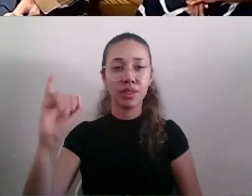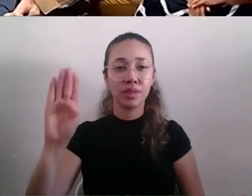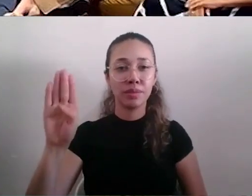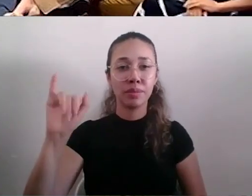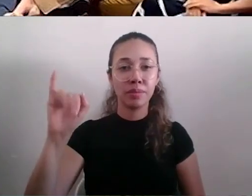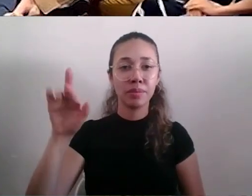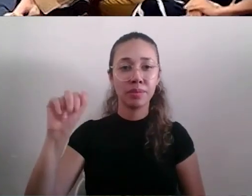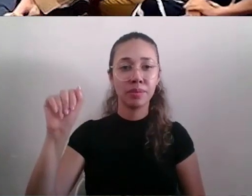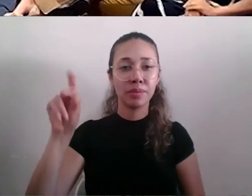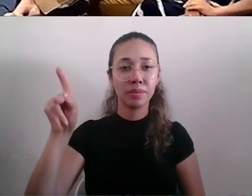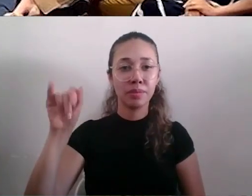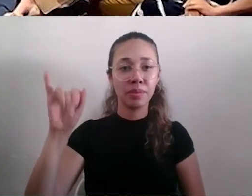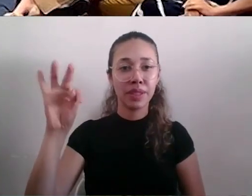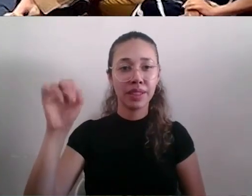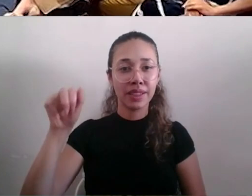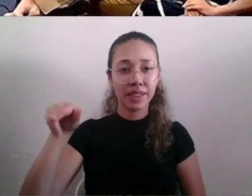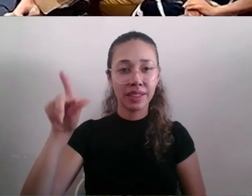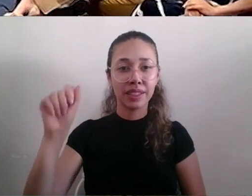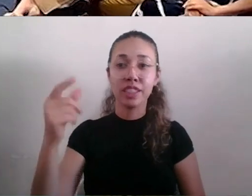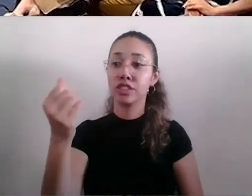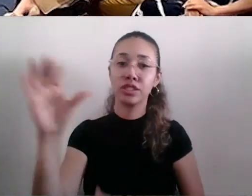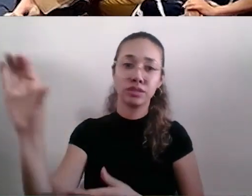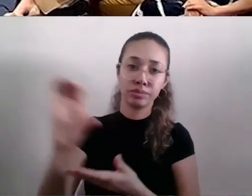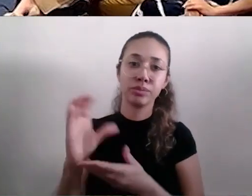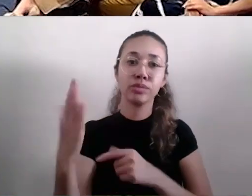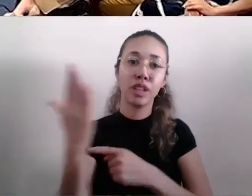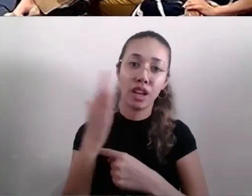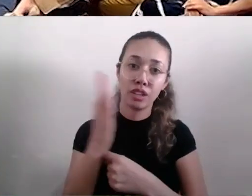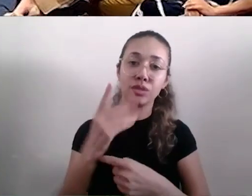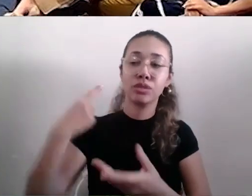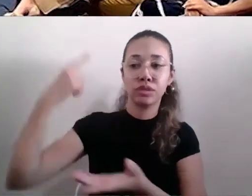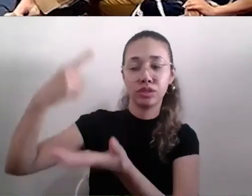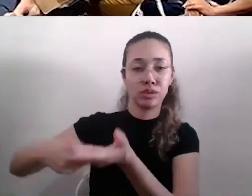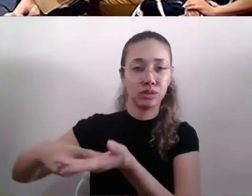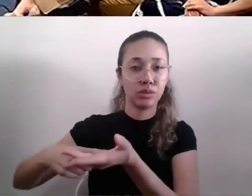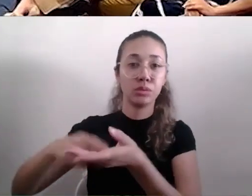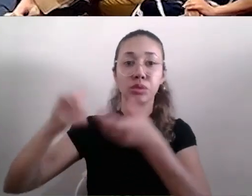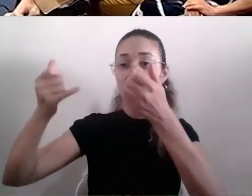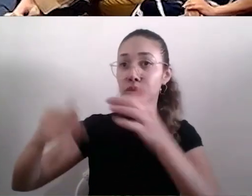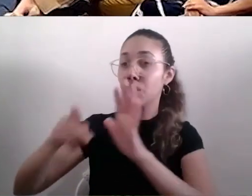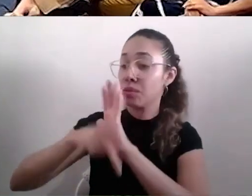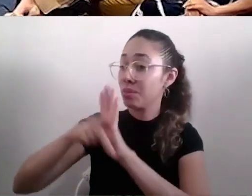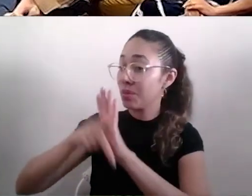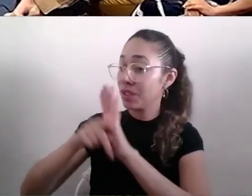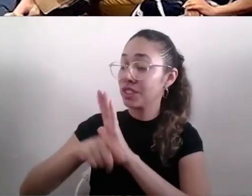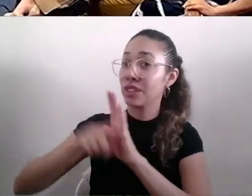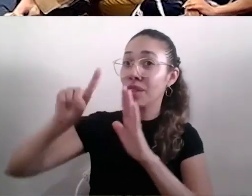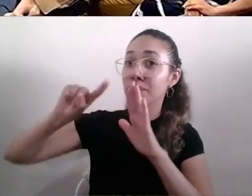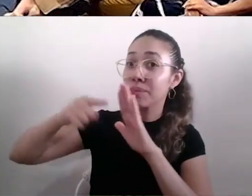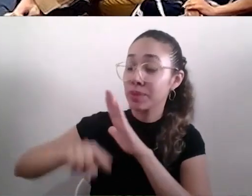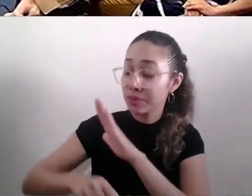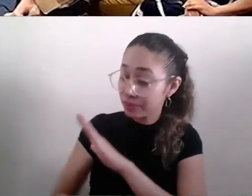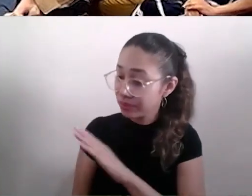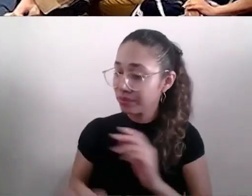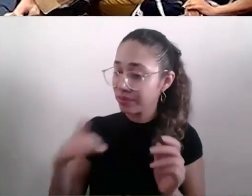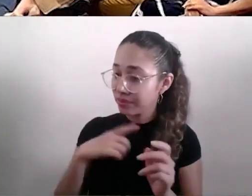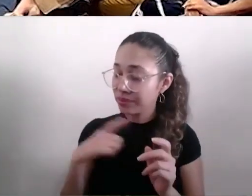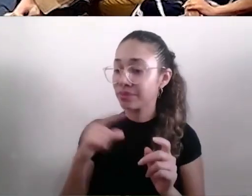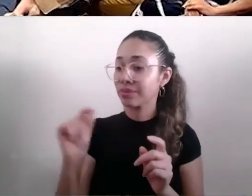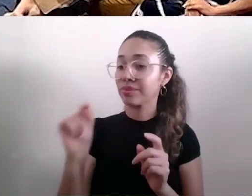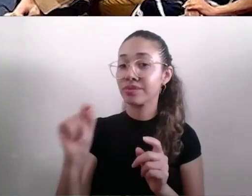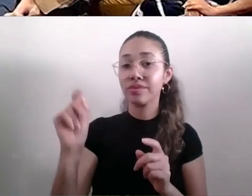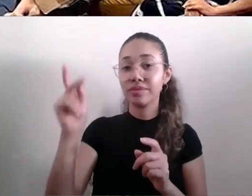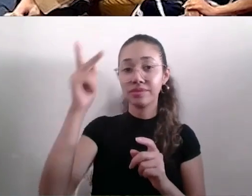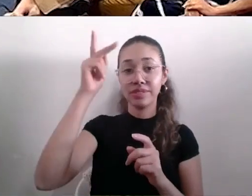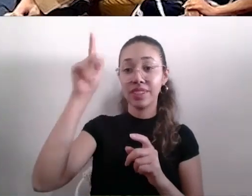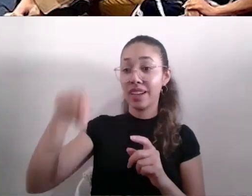deu esse tempo. No nosso acordo com eles, a gente falou, esse é um projeto muito complexo, que vai ter uma outra visão da história do